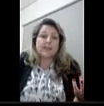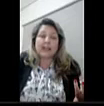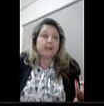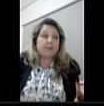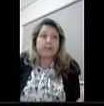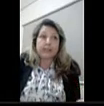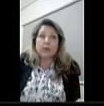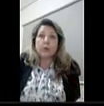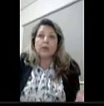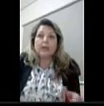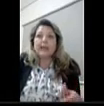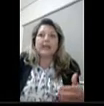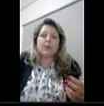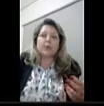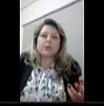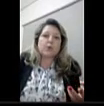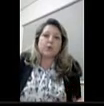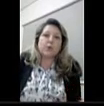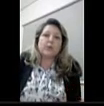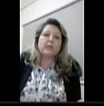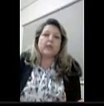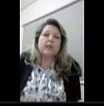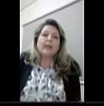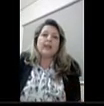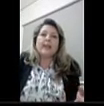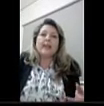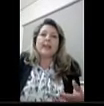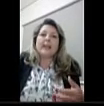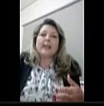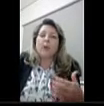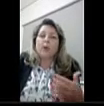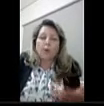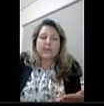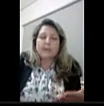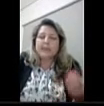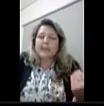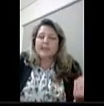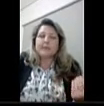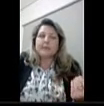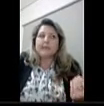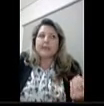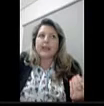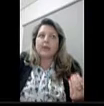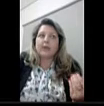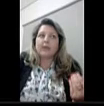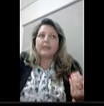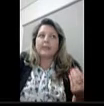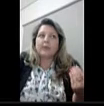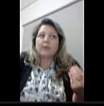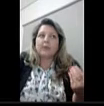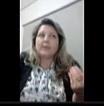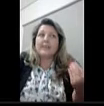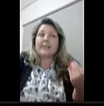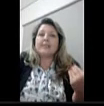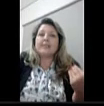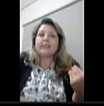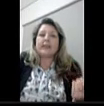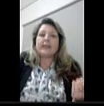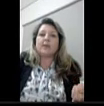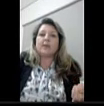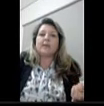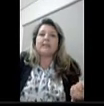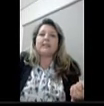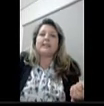coisa que ela viu, que ela gostou muito. Ontem mesmo, é ontem não, sexta